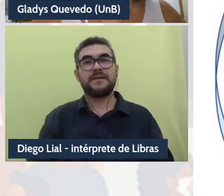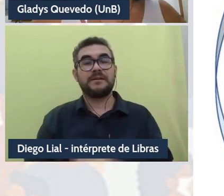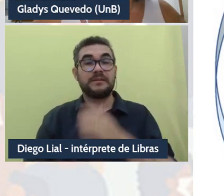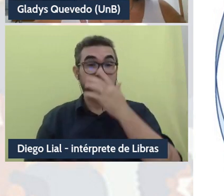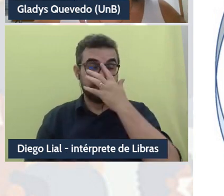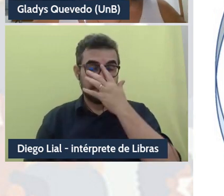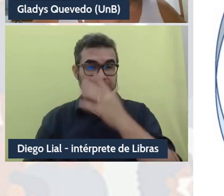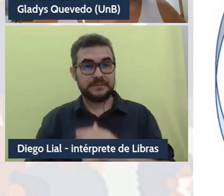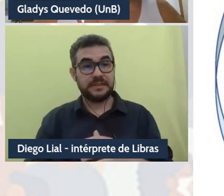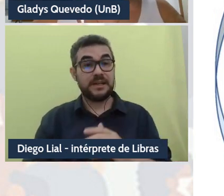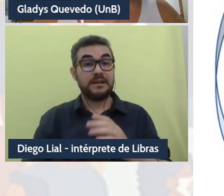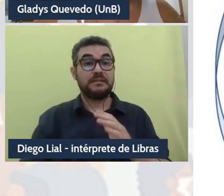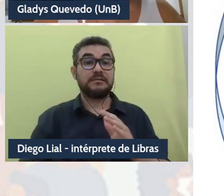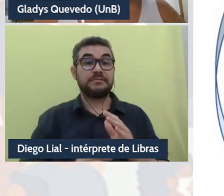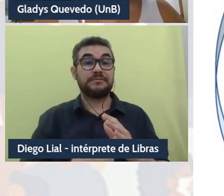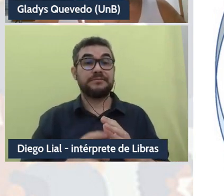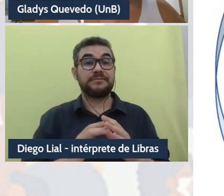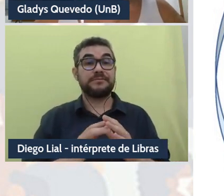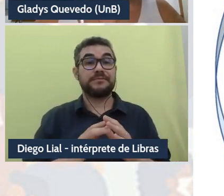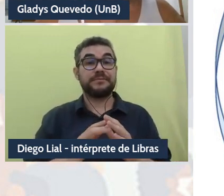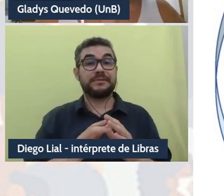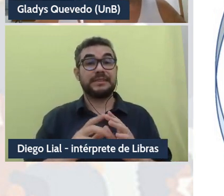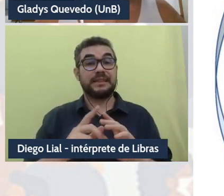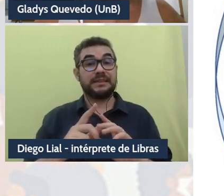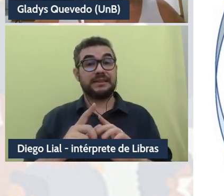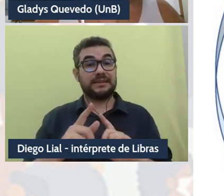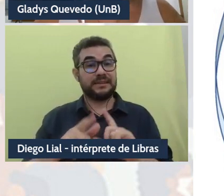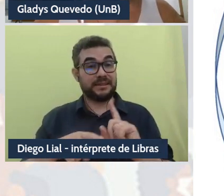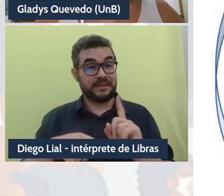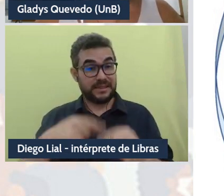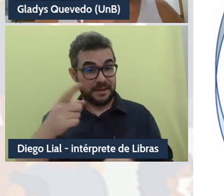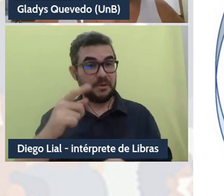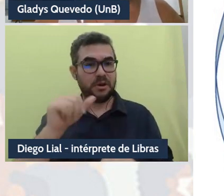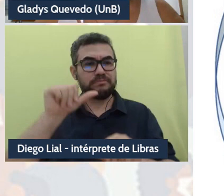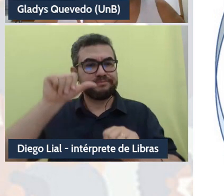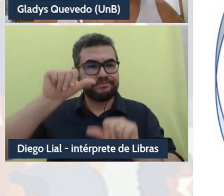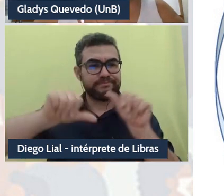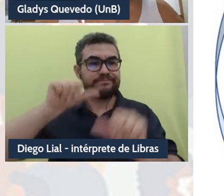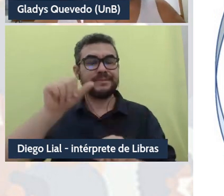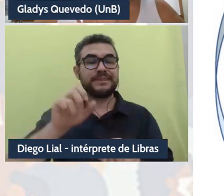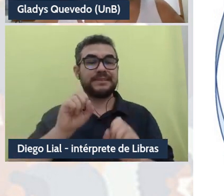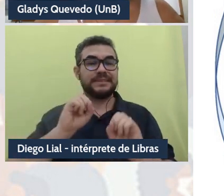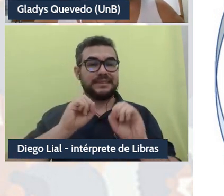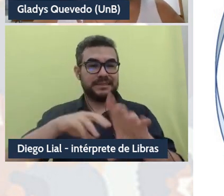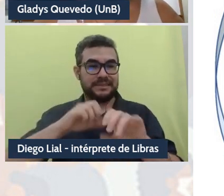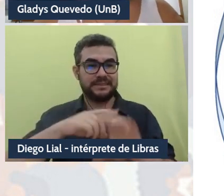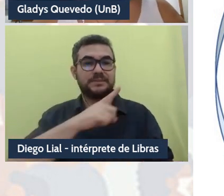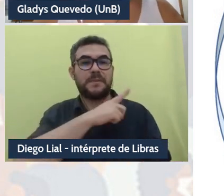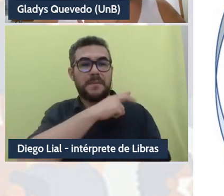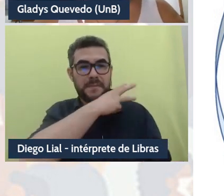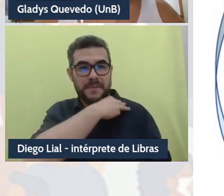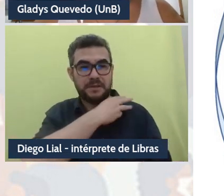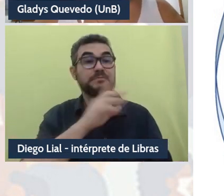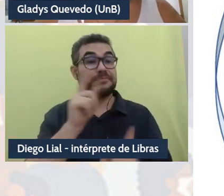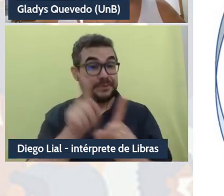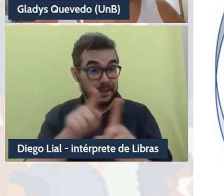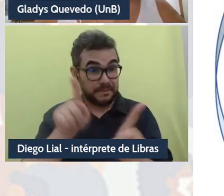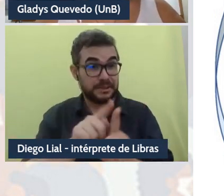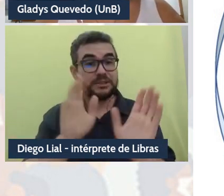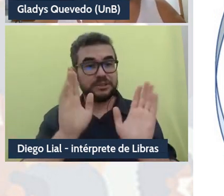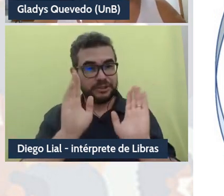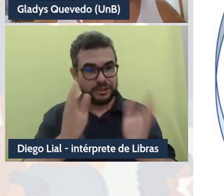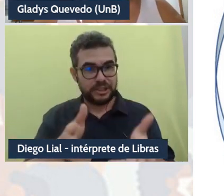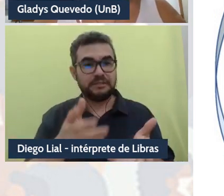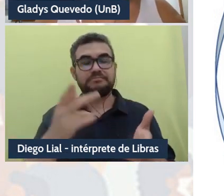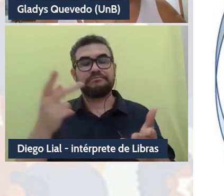em 2012, ensino médio, que também receberam o impacto já da existência do